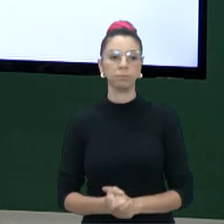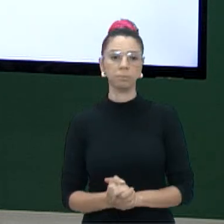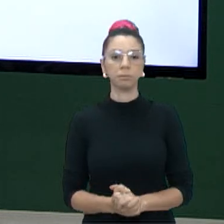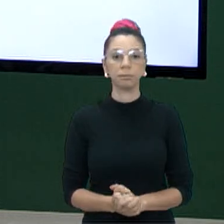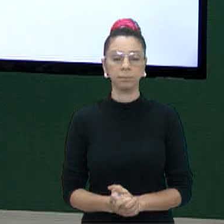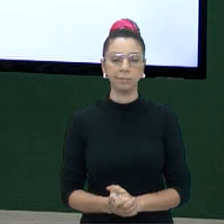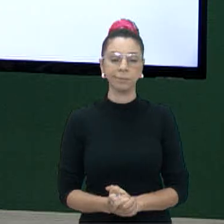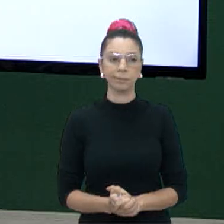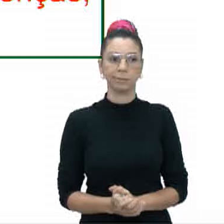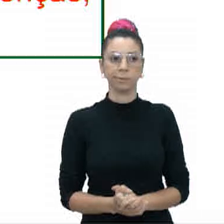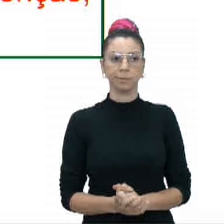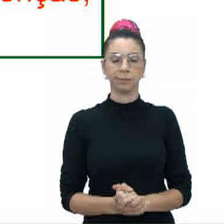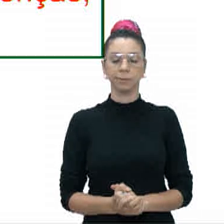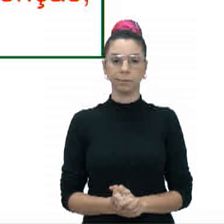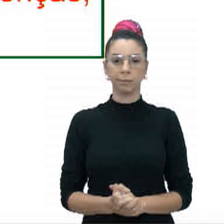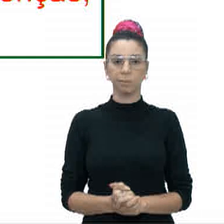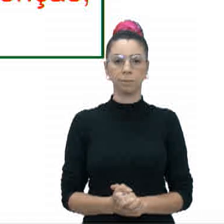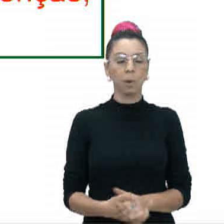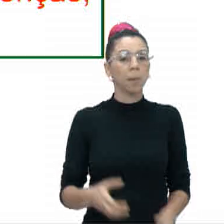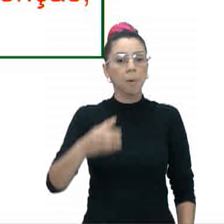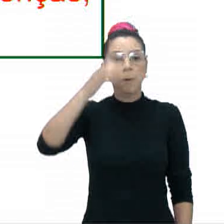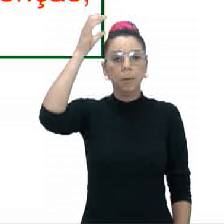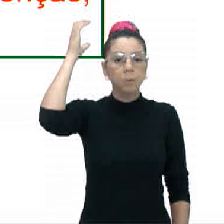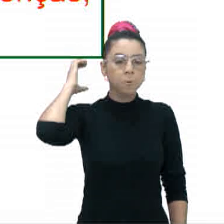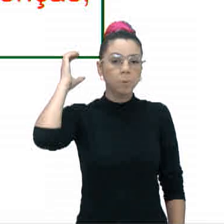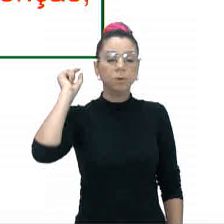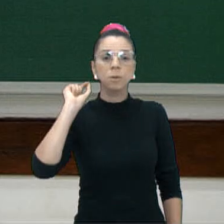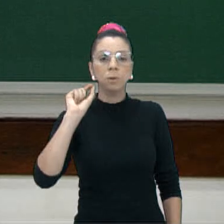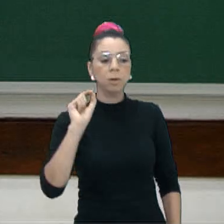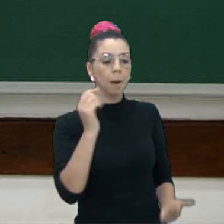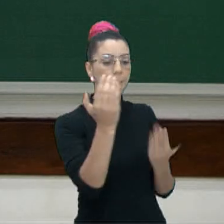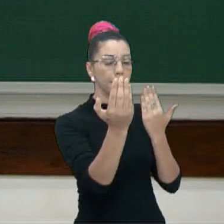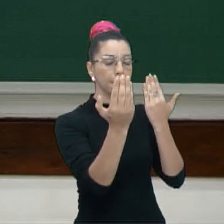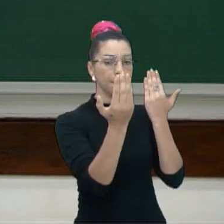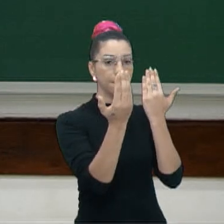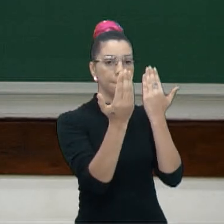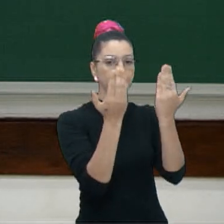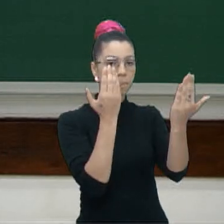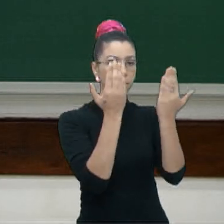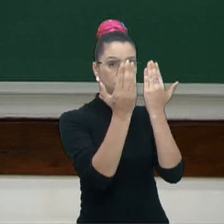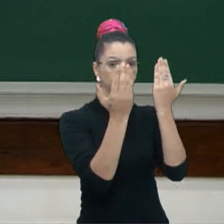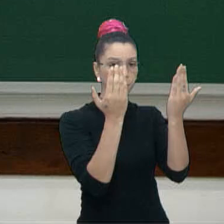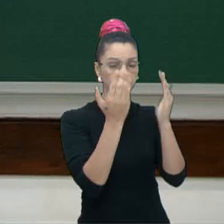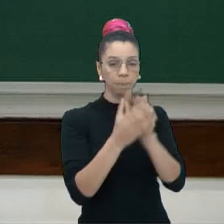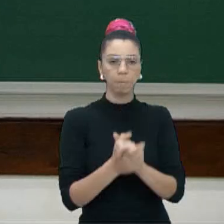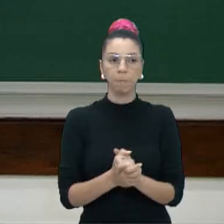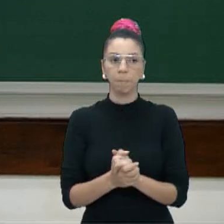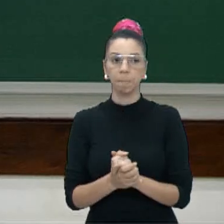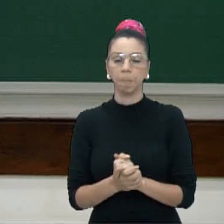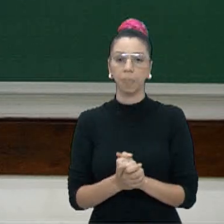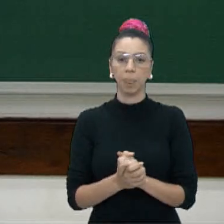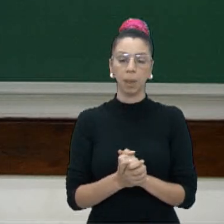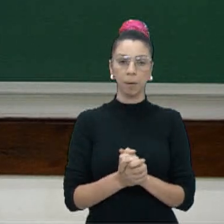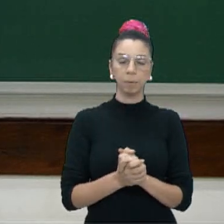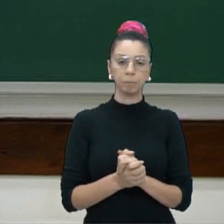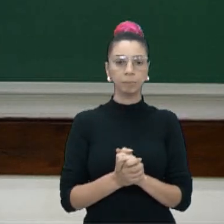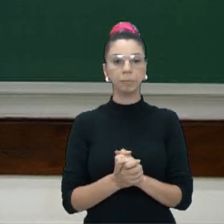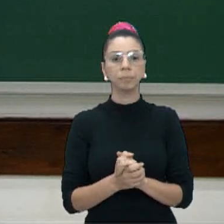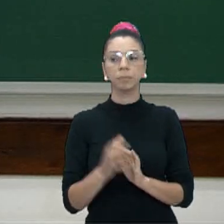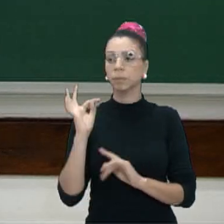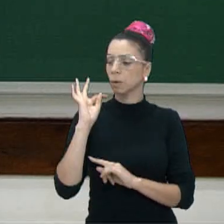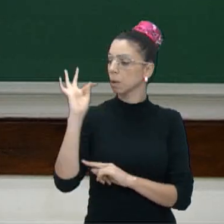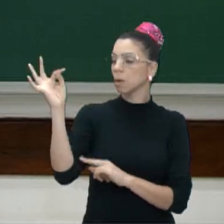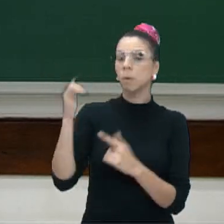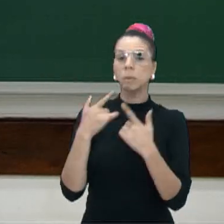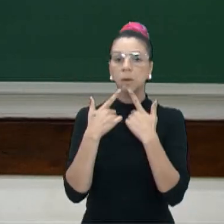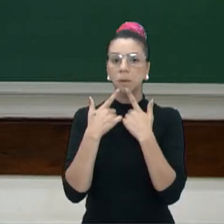No Chomsky, a psicologia. Então, pessoal, lembram que eu estou falando desde o início da aula que essa teoria da